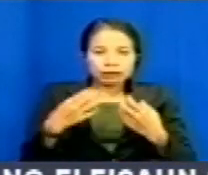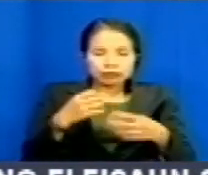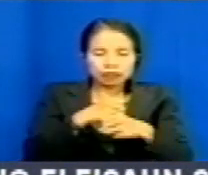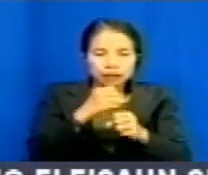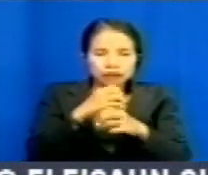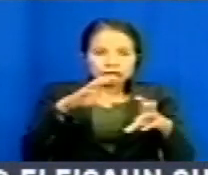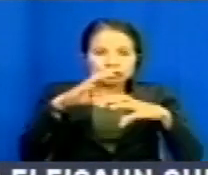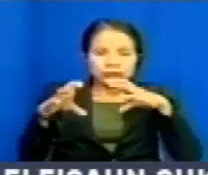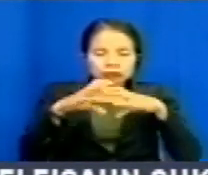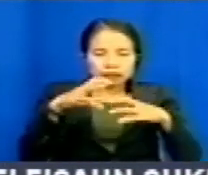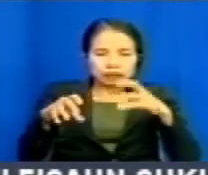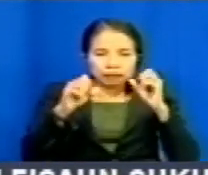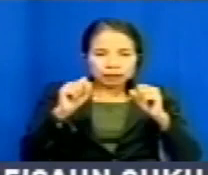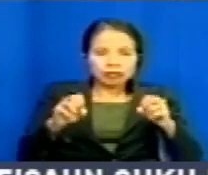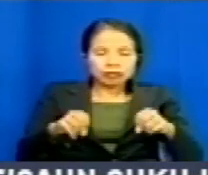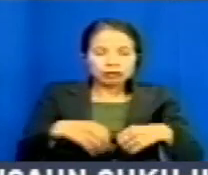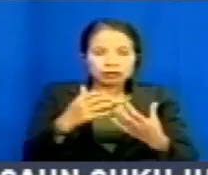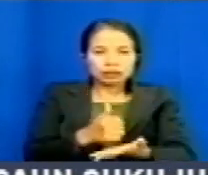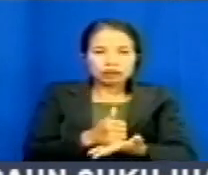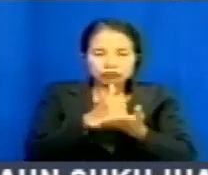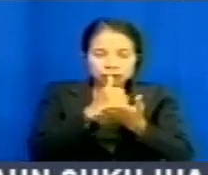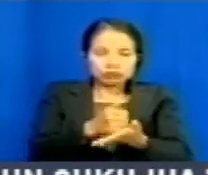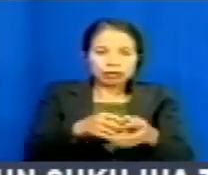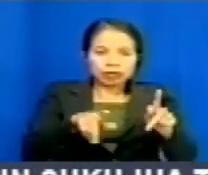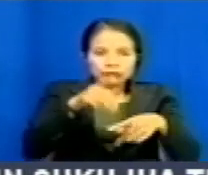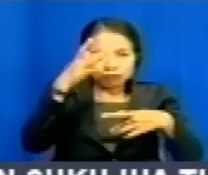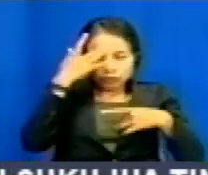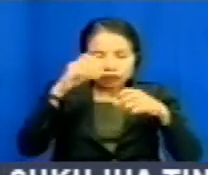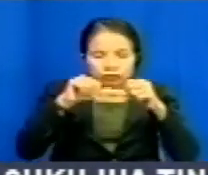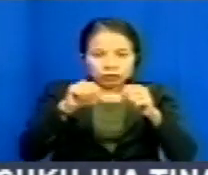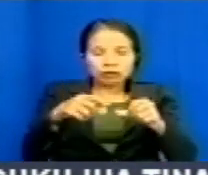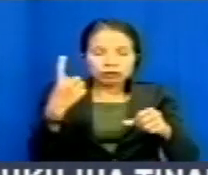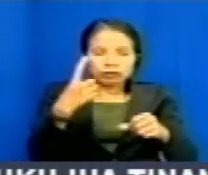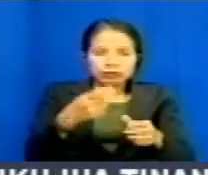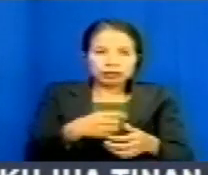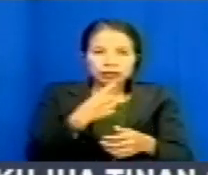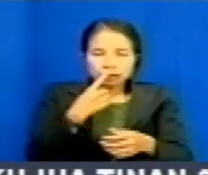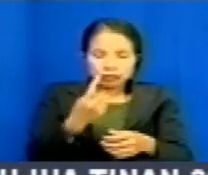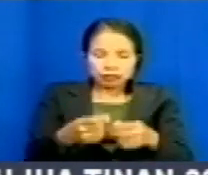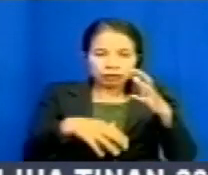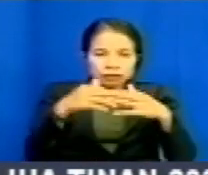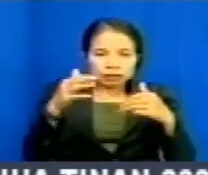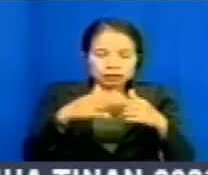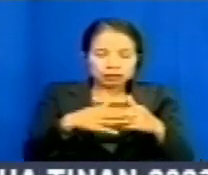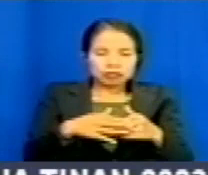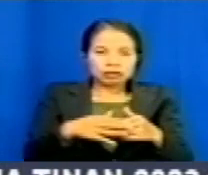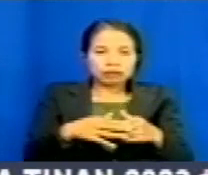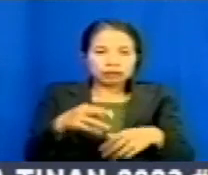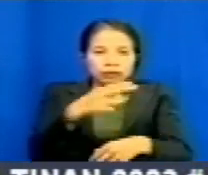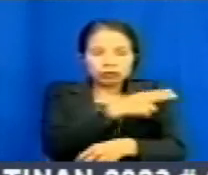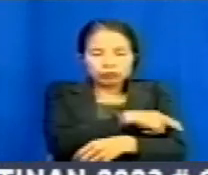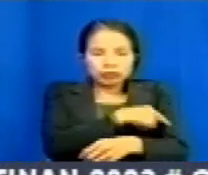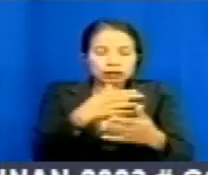para e teve ela ou essa atendimento lá na parte mais tem comunicação recorda catac Construção unidade foi o